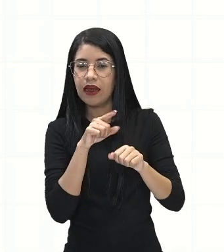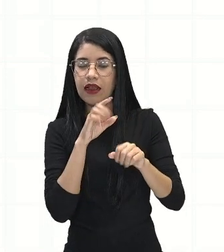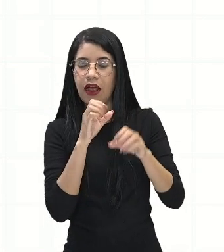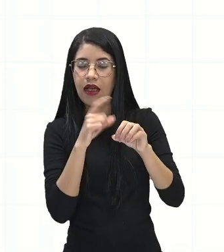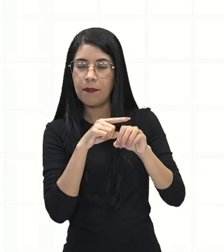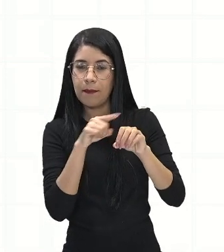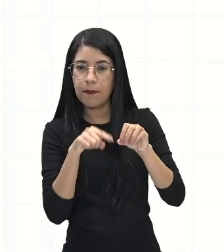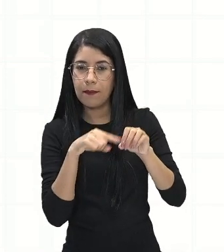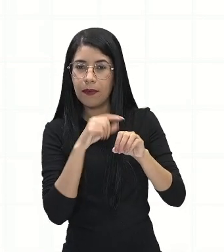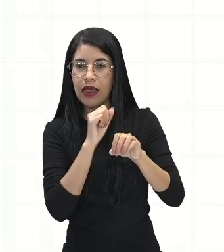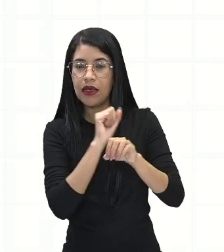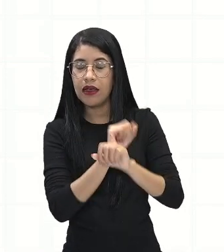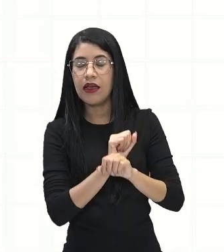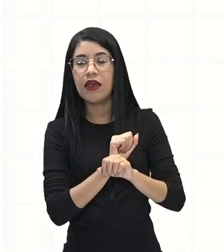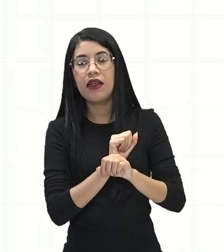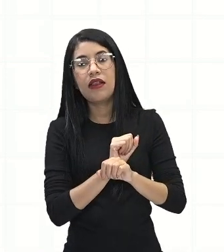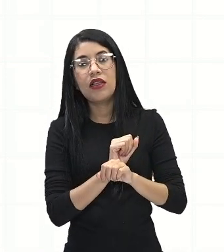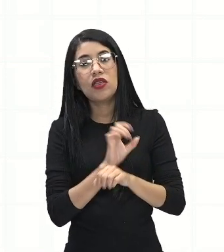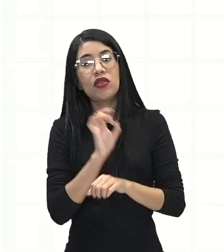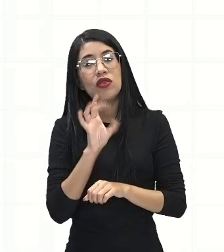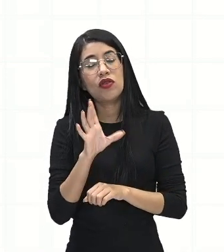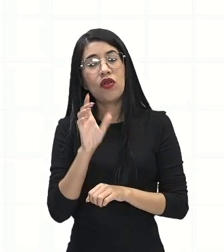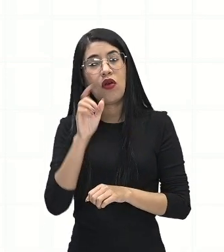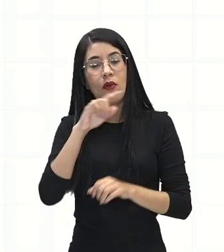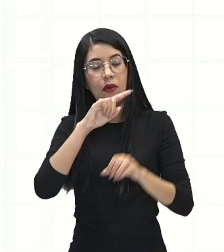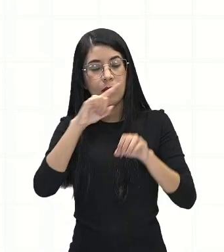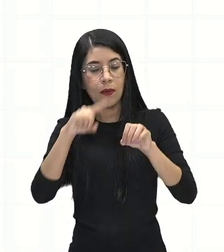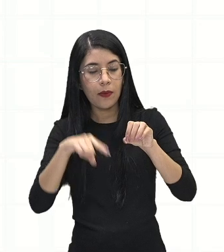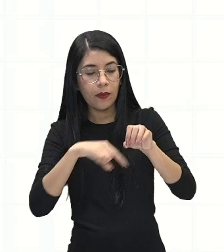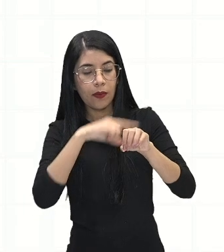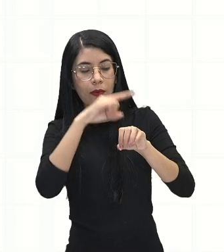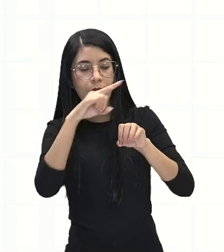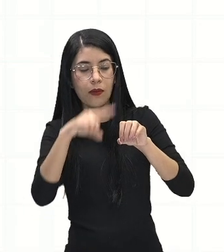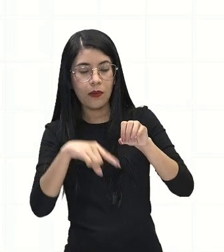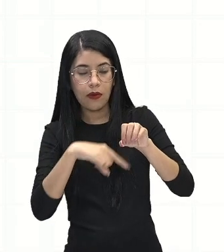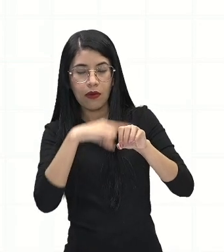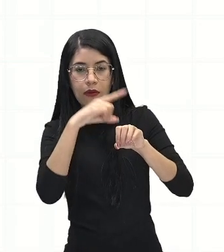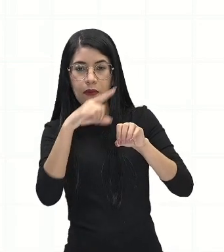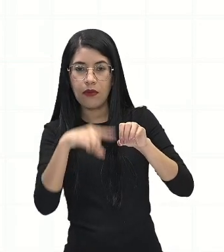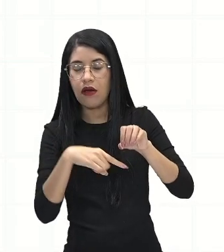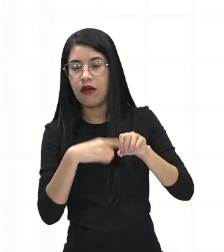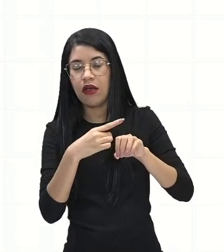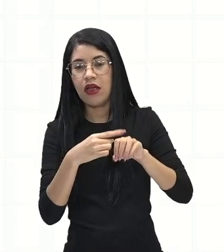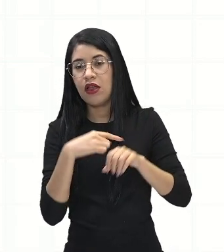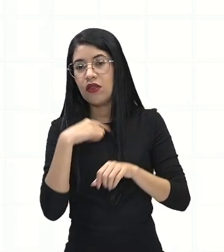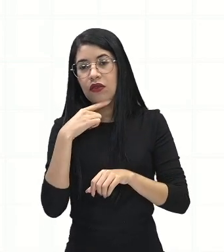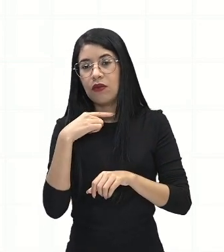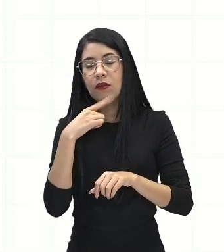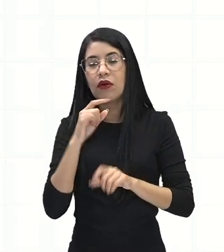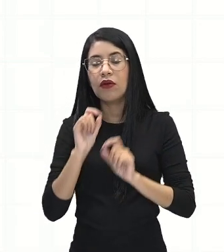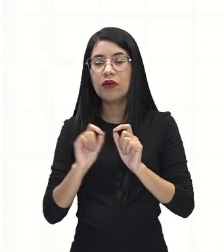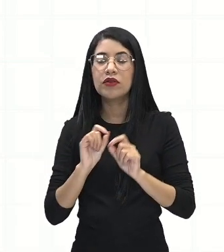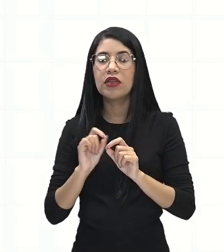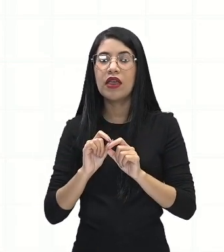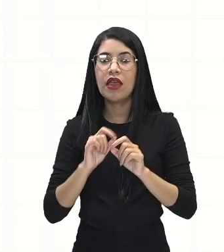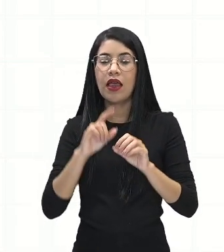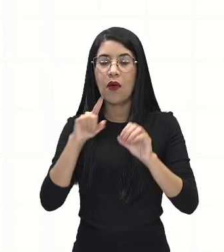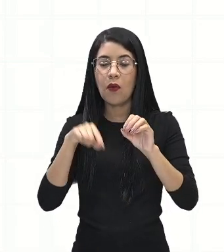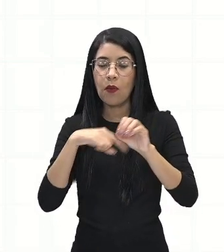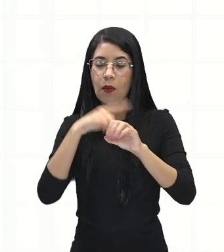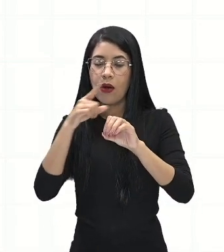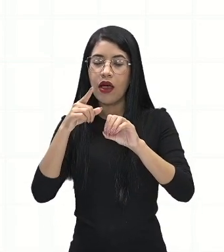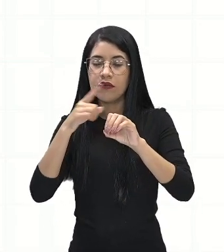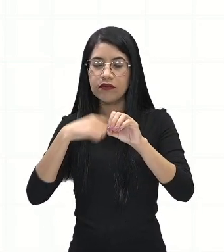ponto fixo, apresenta apenas movimento de rotação e não vai ser possível um movimento de translação, ou